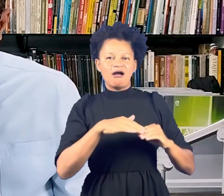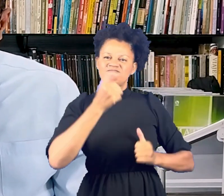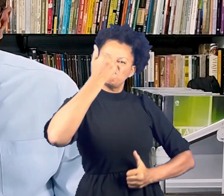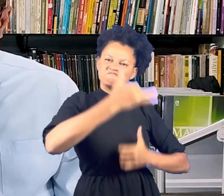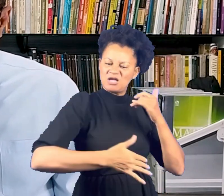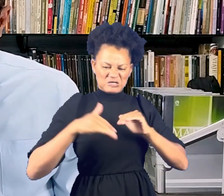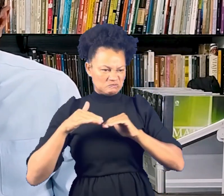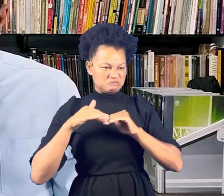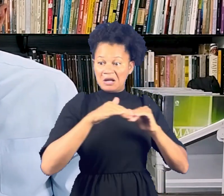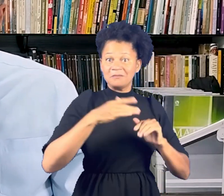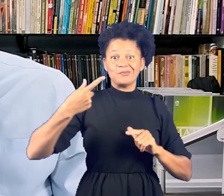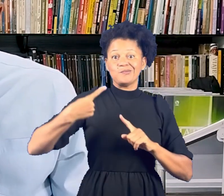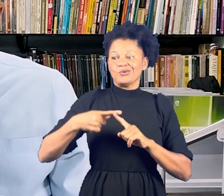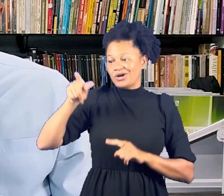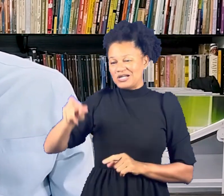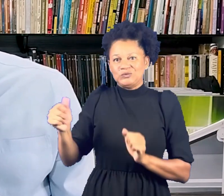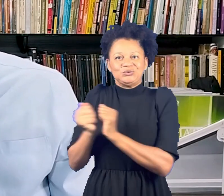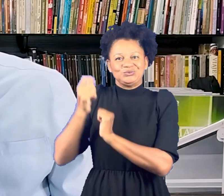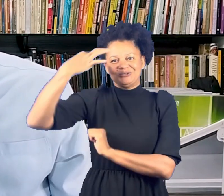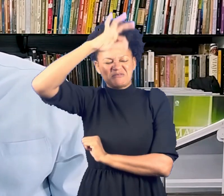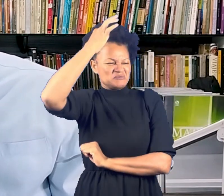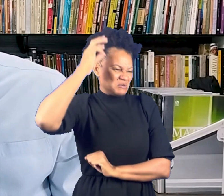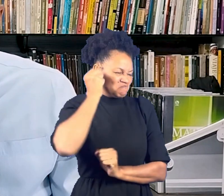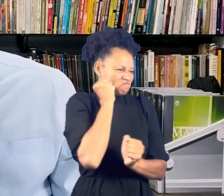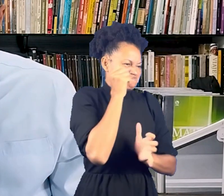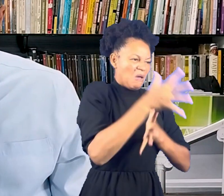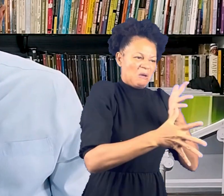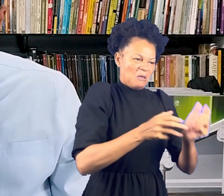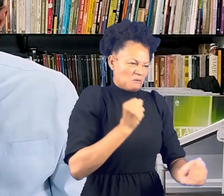sabedoria e ao espírito com que Estevão